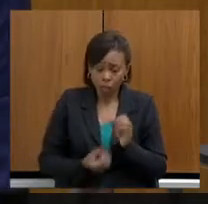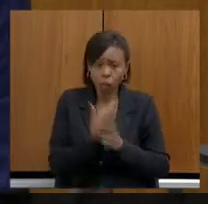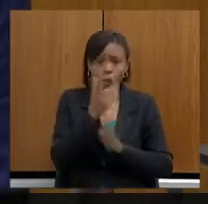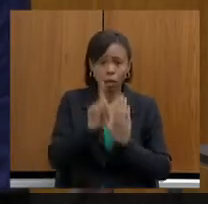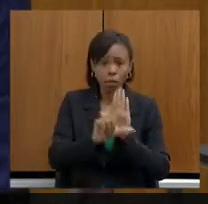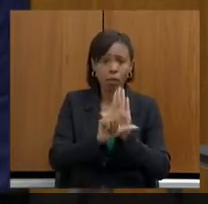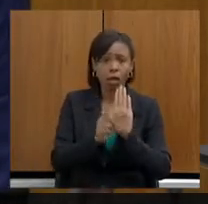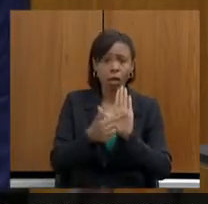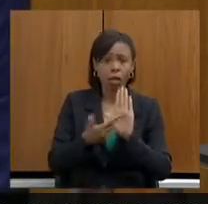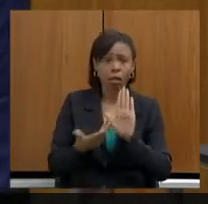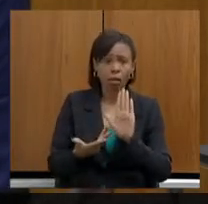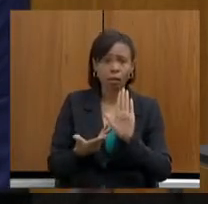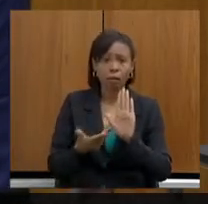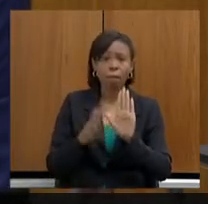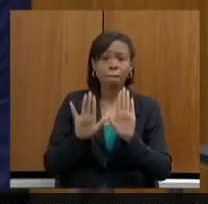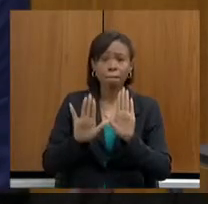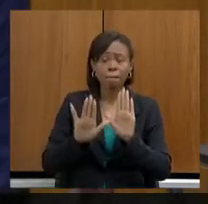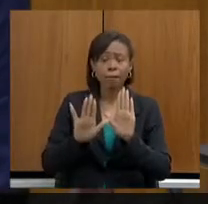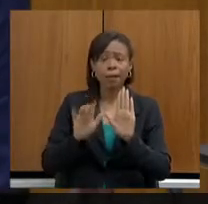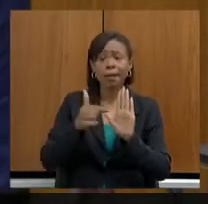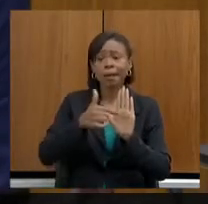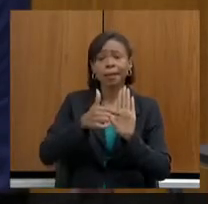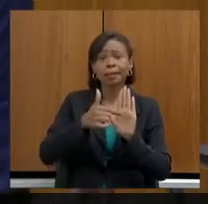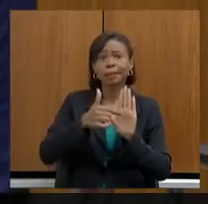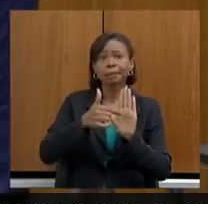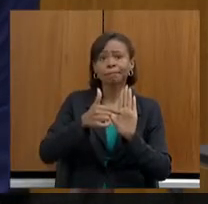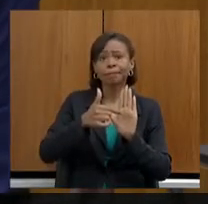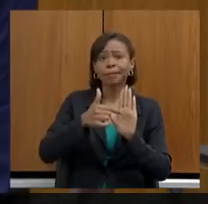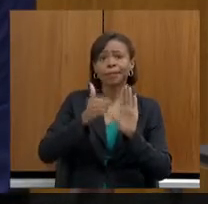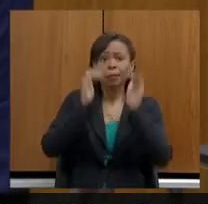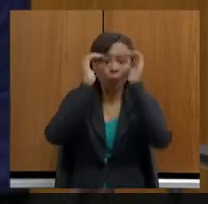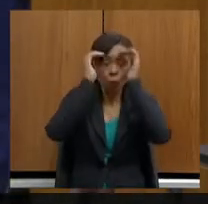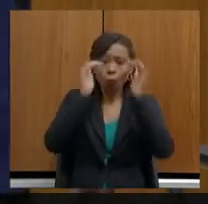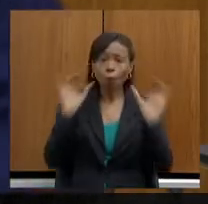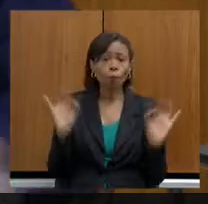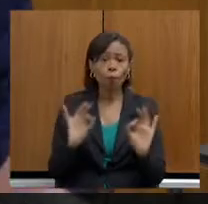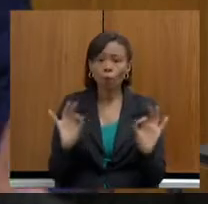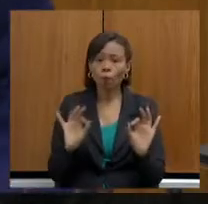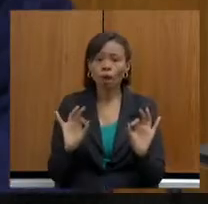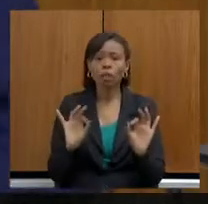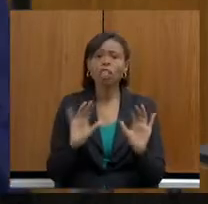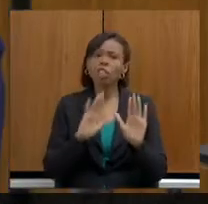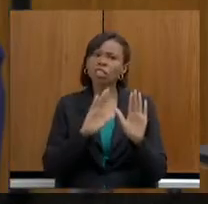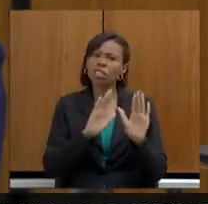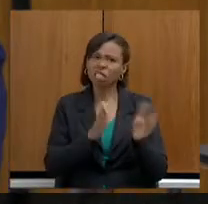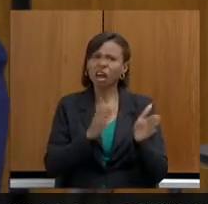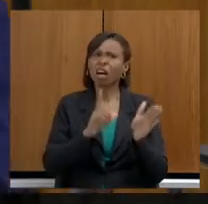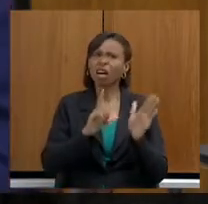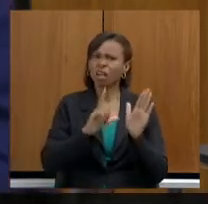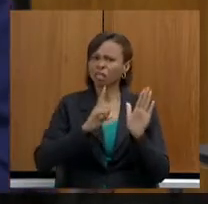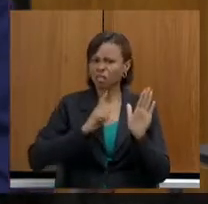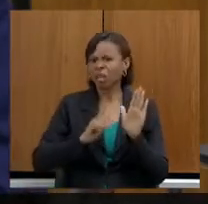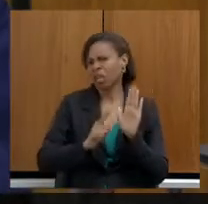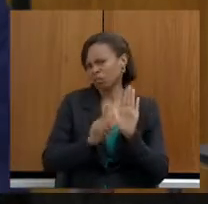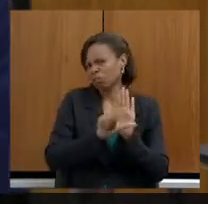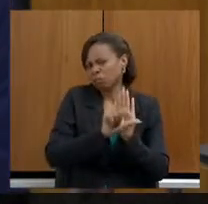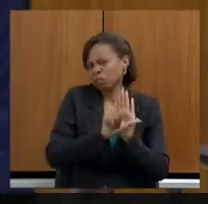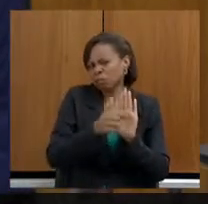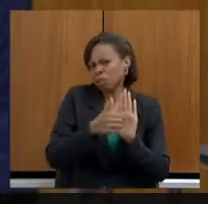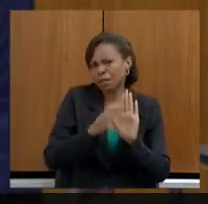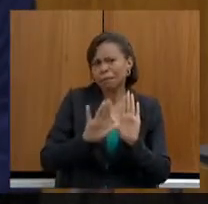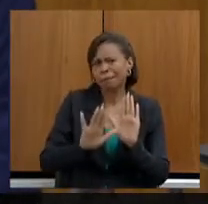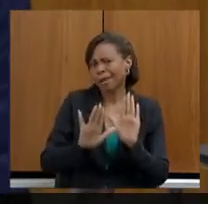essa lei não é entrar em vigor digamos assim ela está em vigor mas não não não